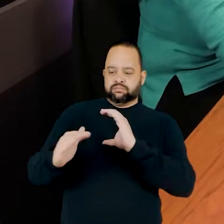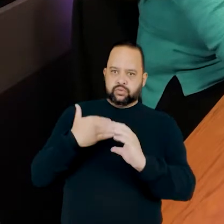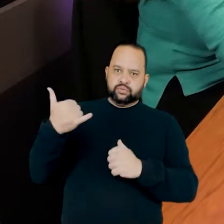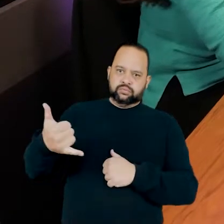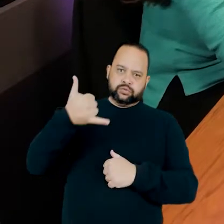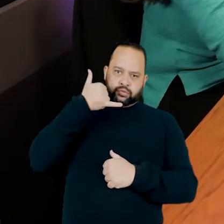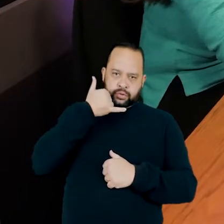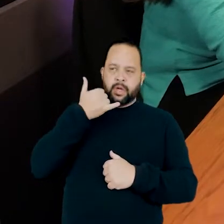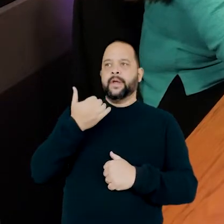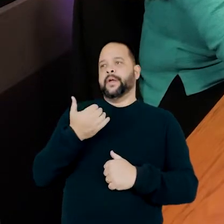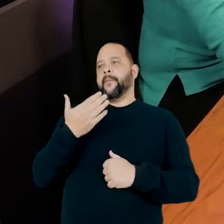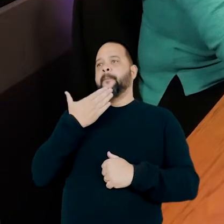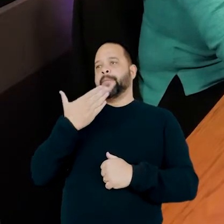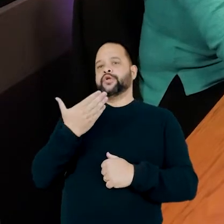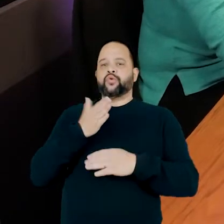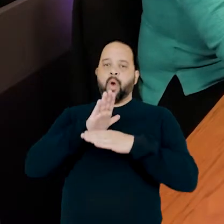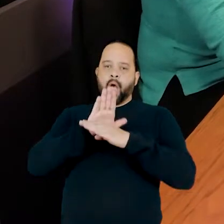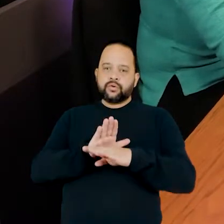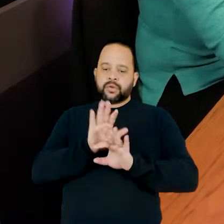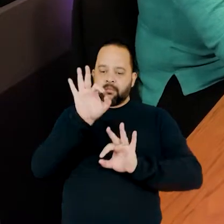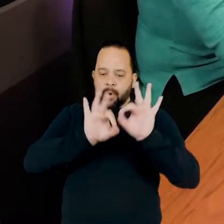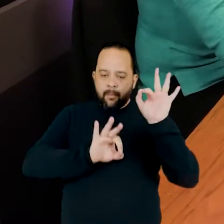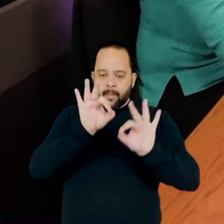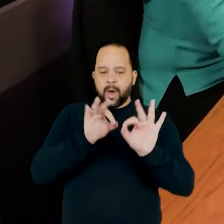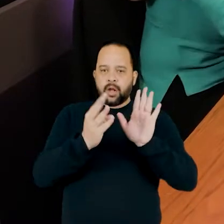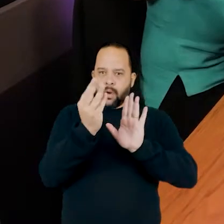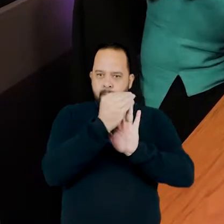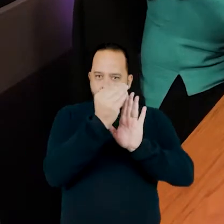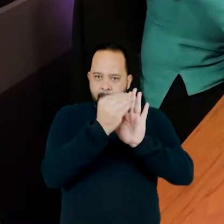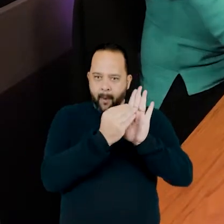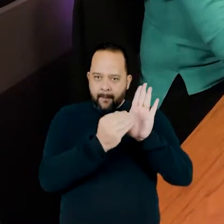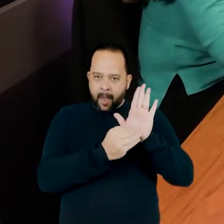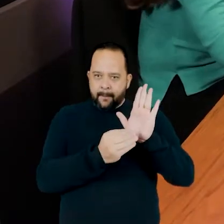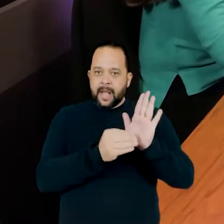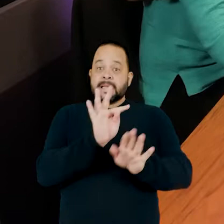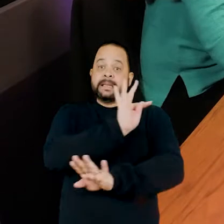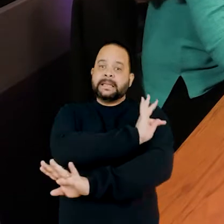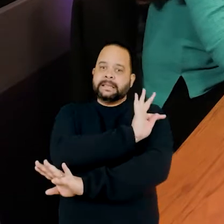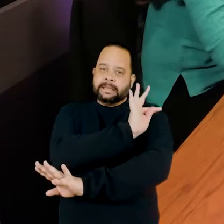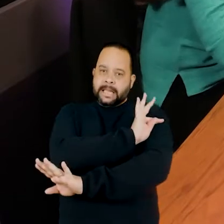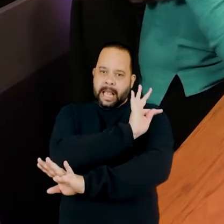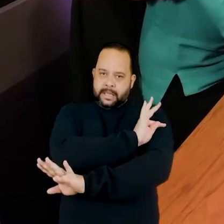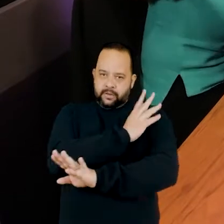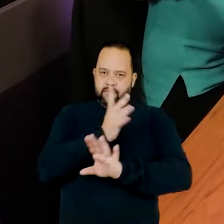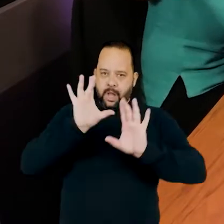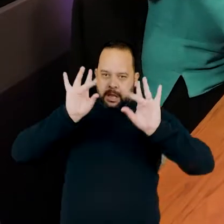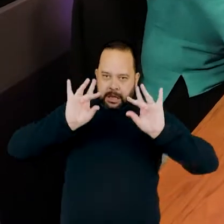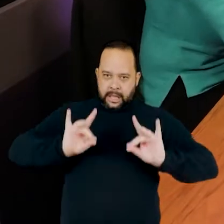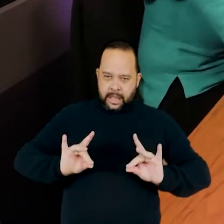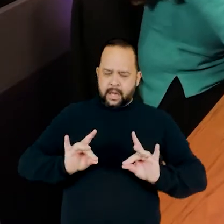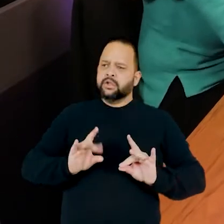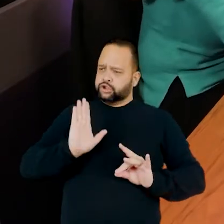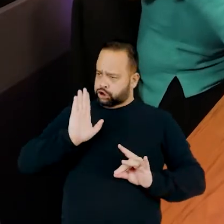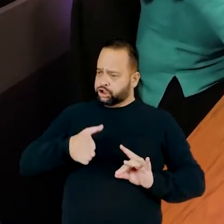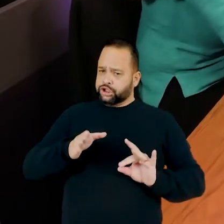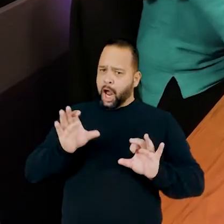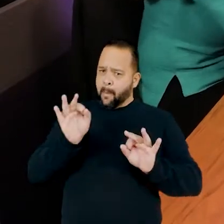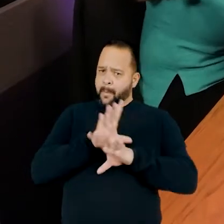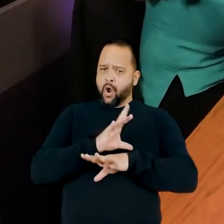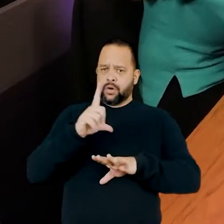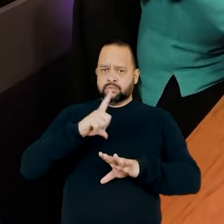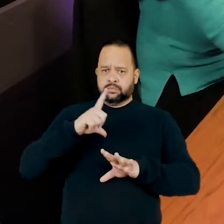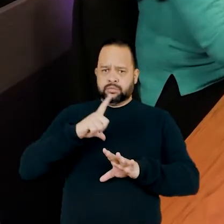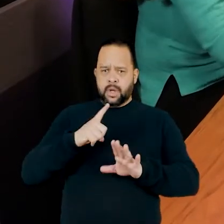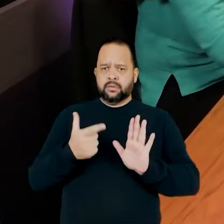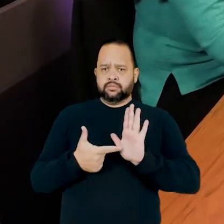falando assim, Fê, me ajuda a montar aqui o descritivo. Ah, o descritivo técnico para que eles montam. Ah, Sim, a gente já tem isso pronto. Legal, legal. maioria